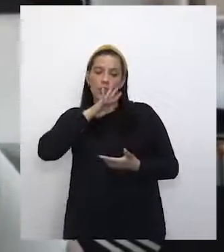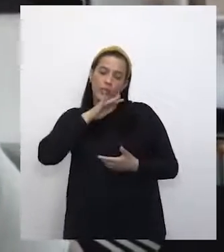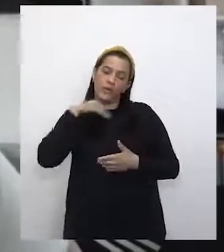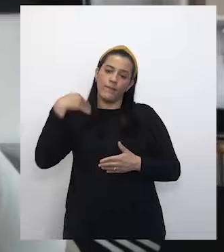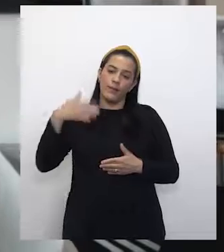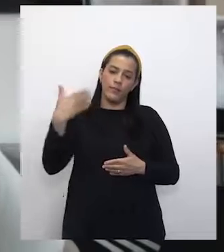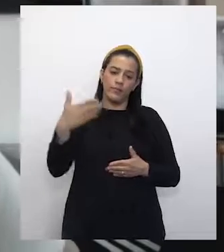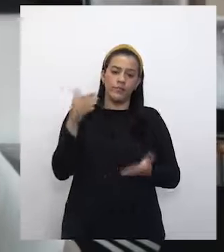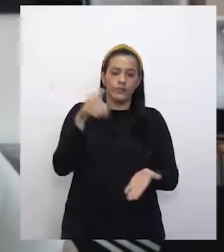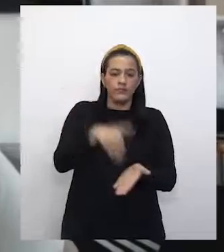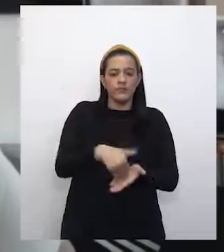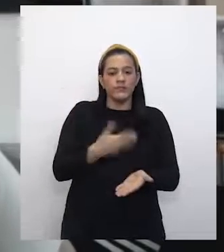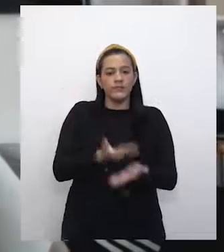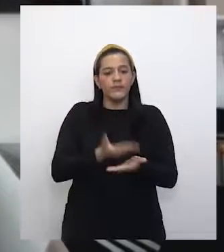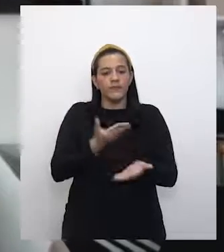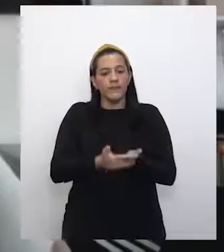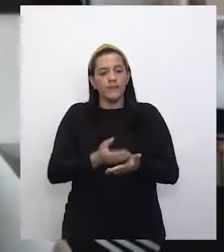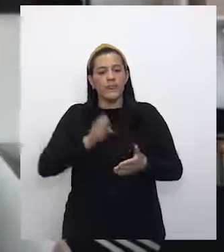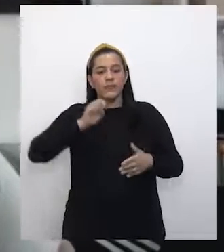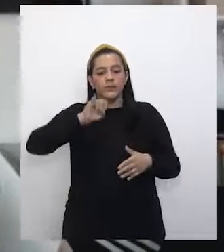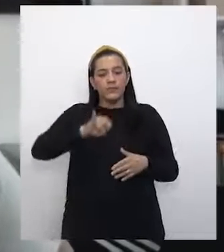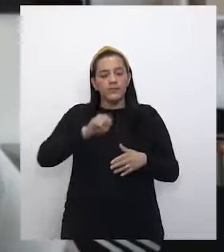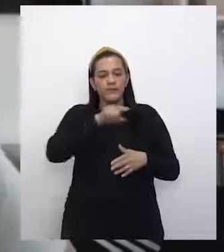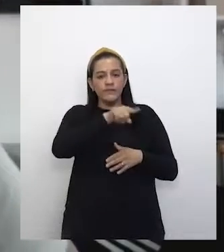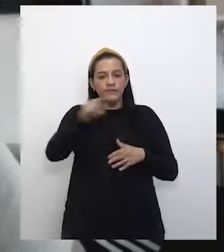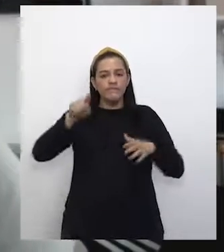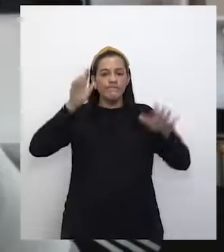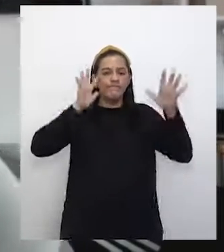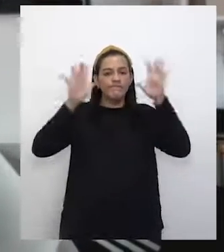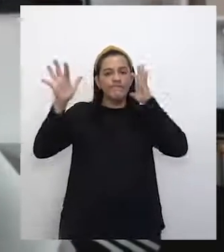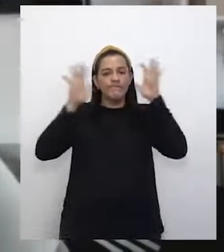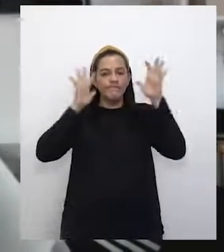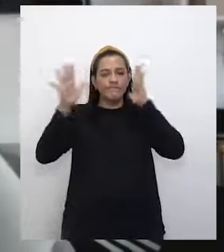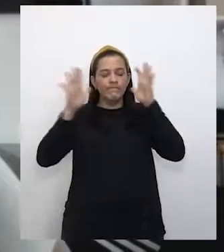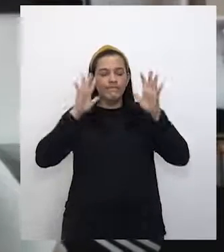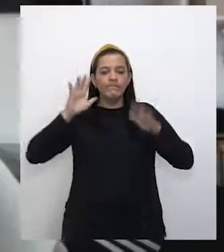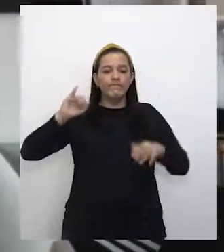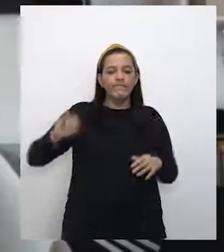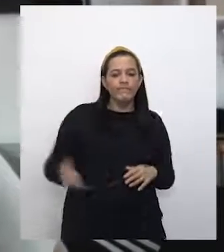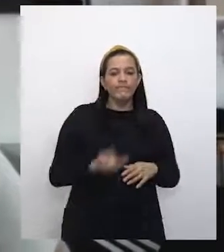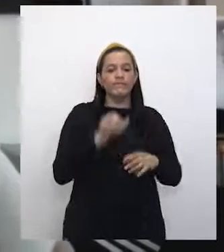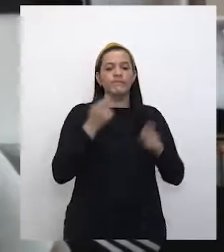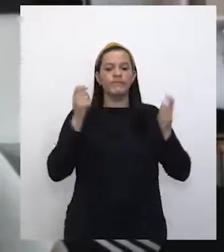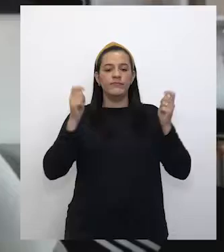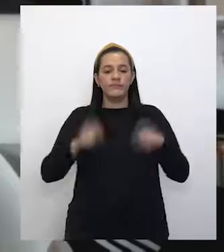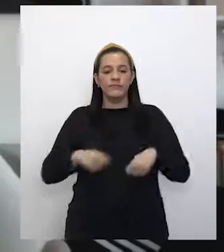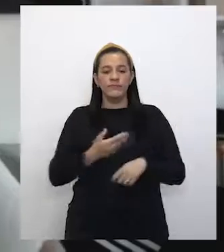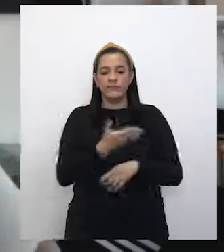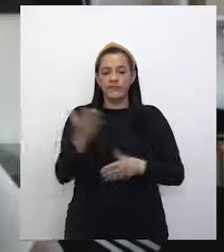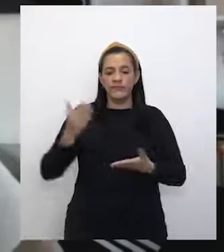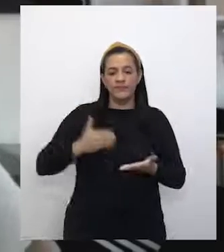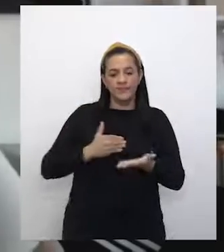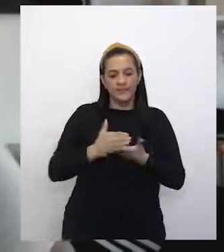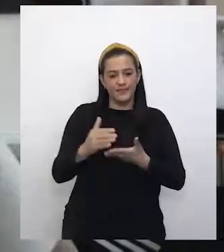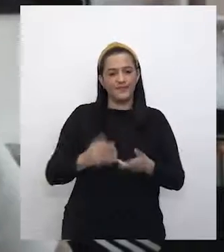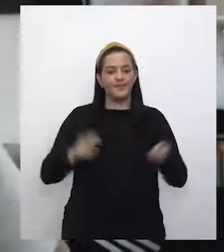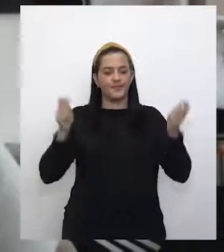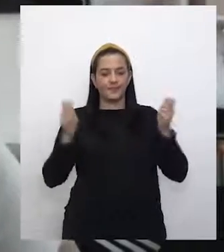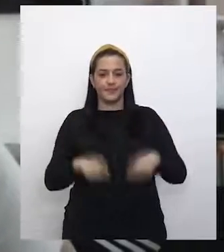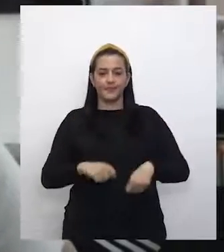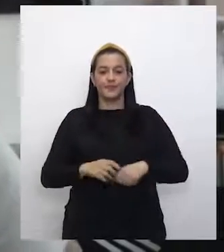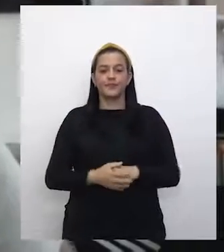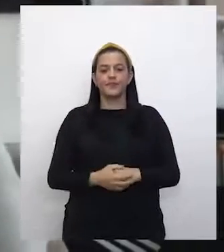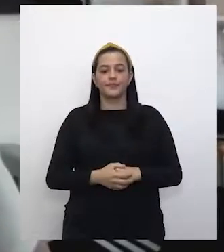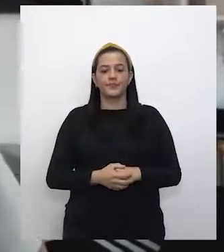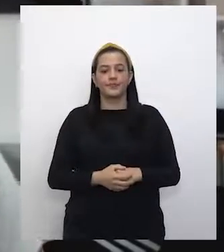para o finalzinho da aula, né? Se vocês já quiserem ir pensando nessas desvantagens e desvantagens, já podem começar, porque